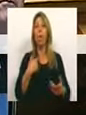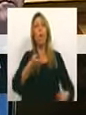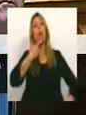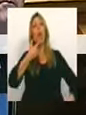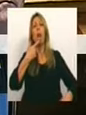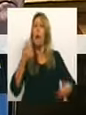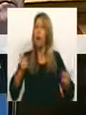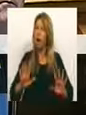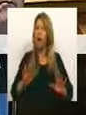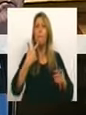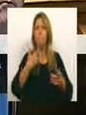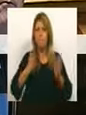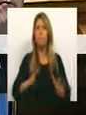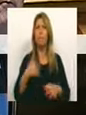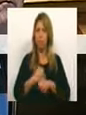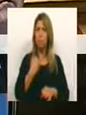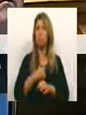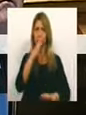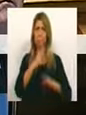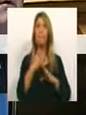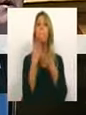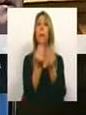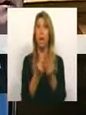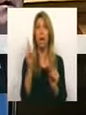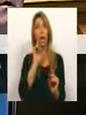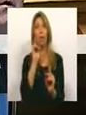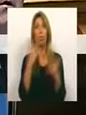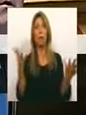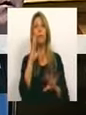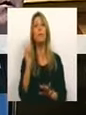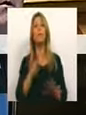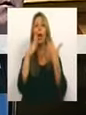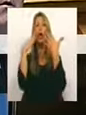trabalharmos esta matéria tão importante, procurando